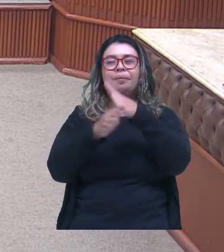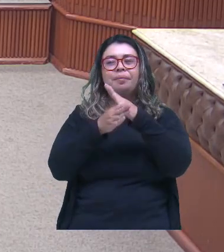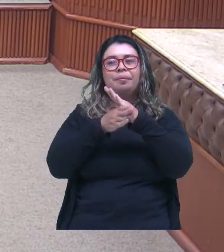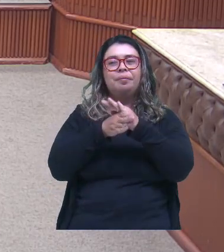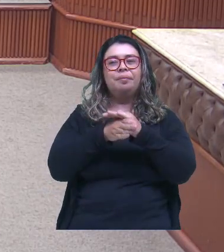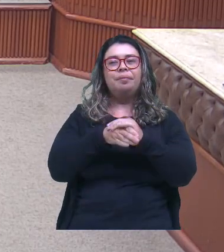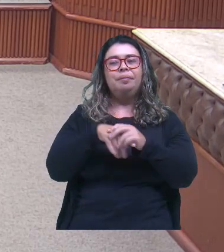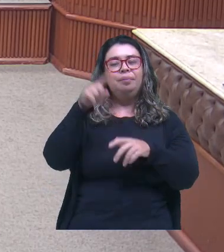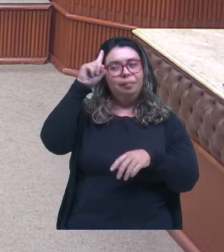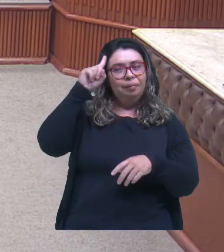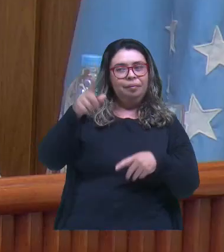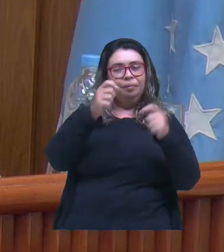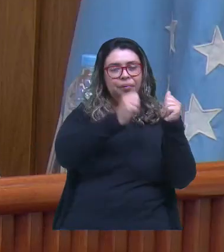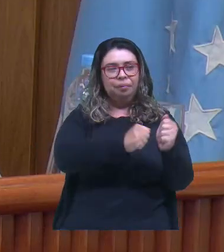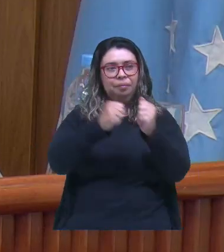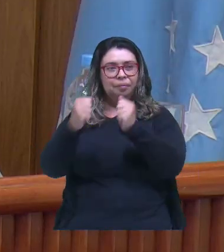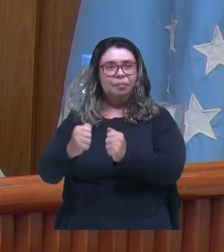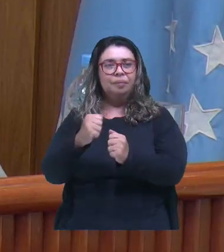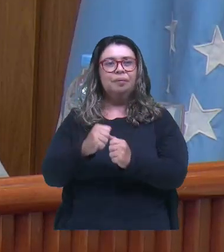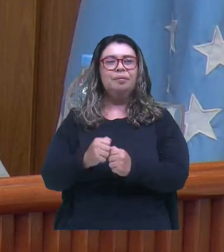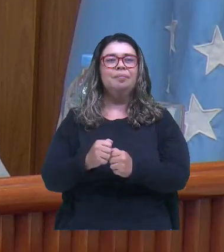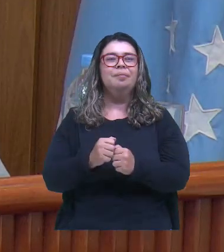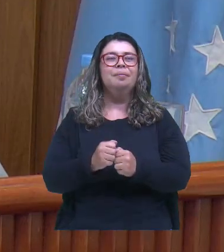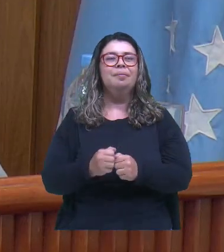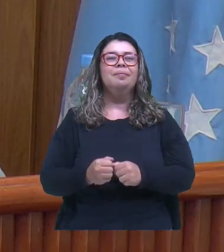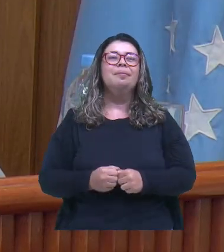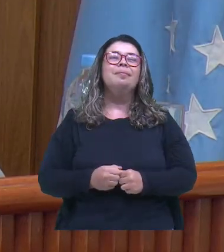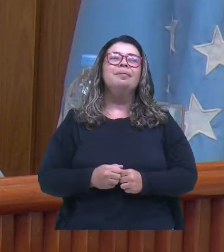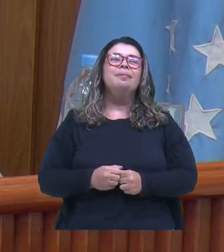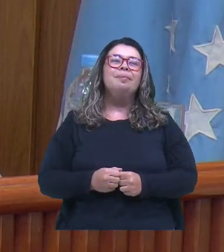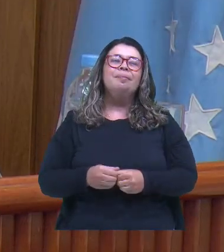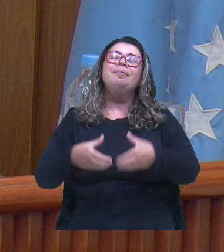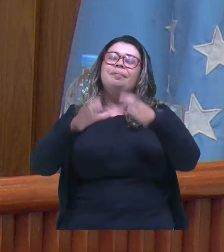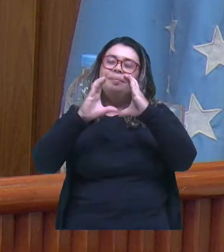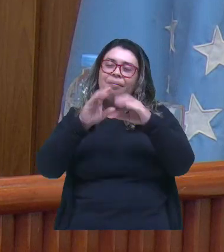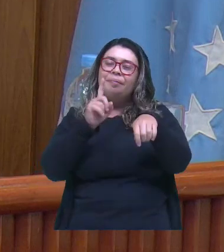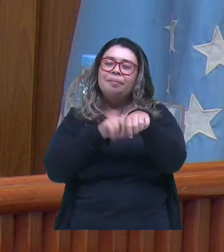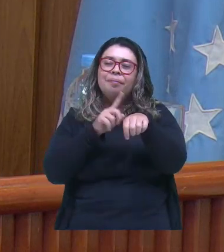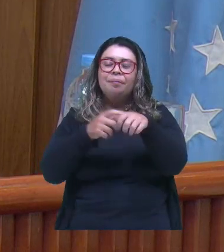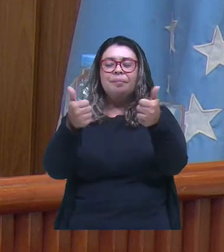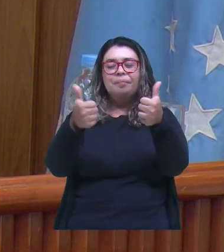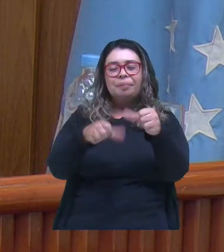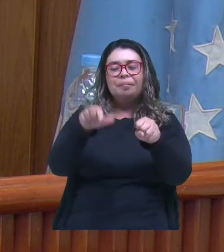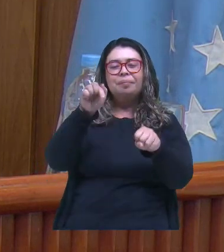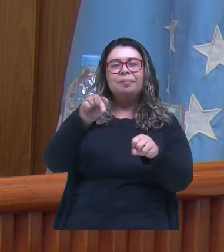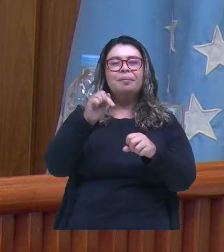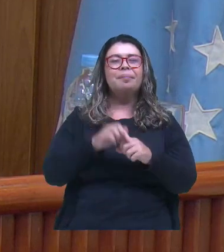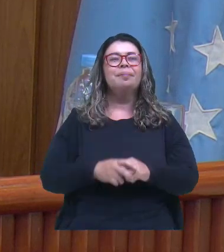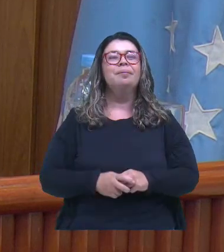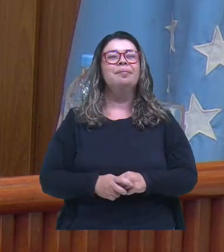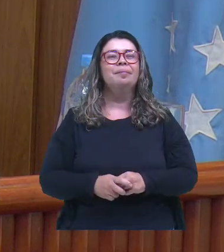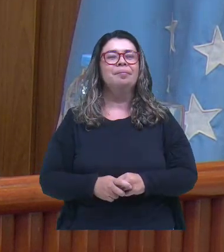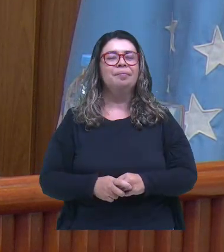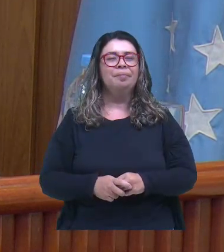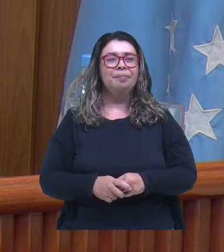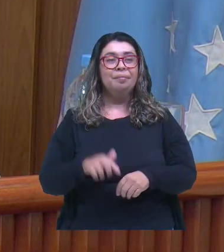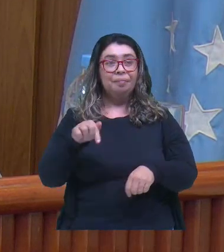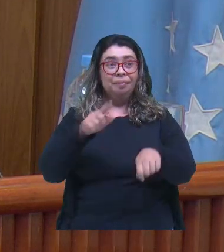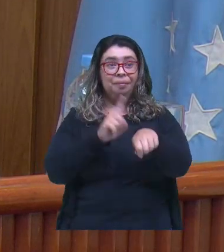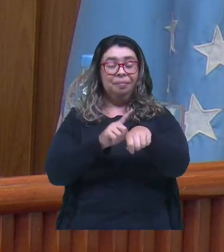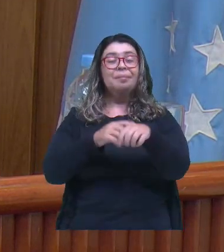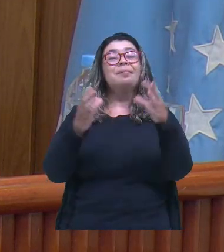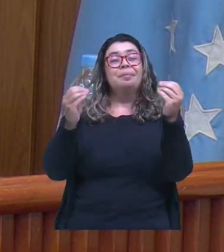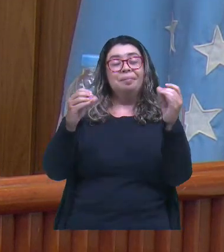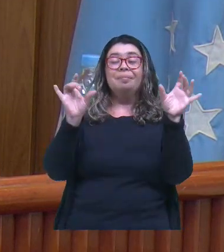todos que se despojaram de um tempo para estar aqui. Esse realmente é um momento muito